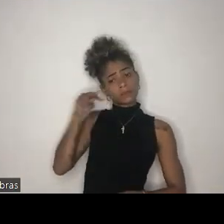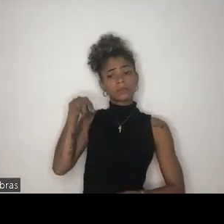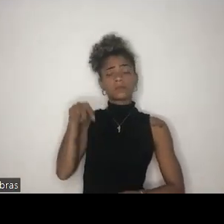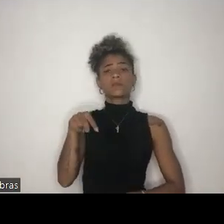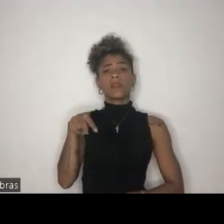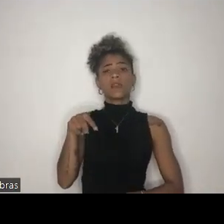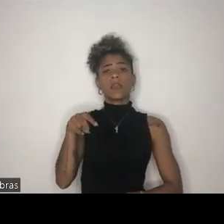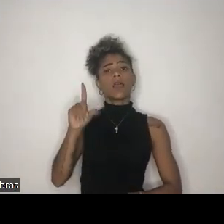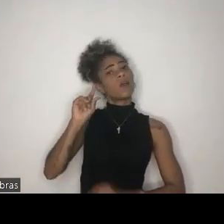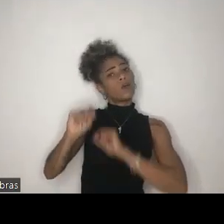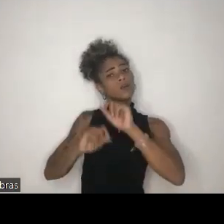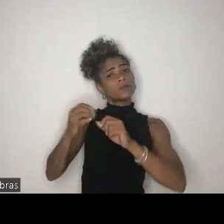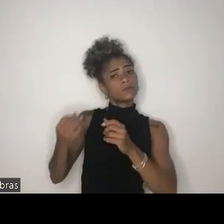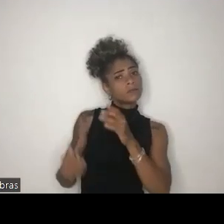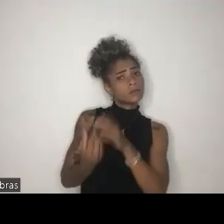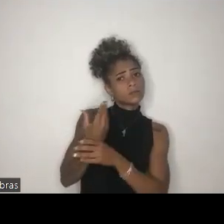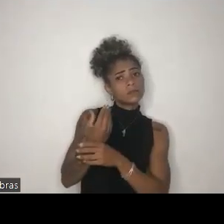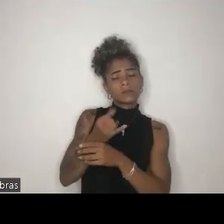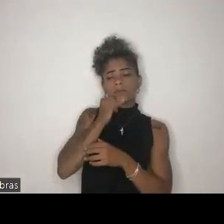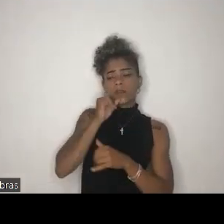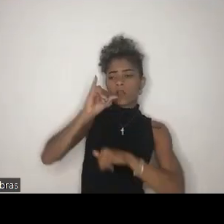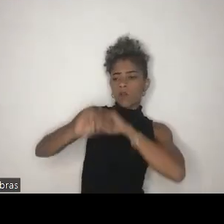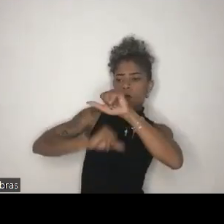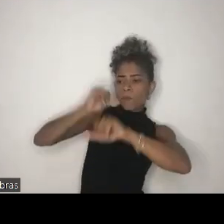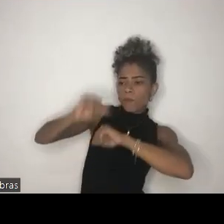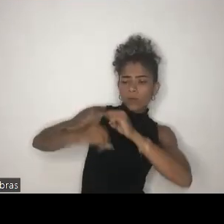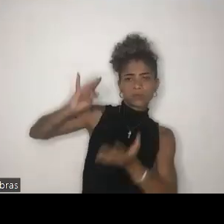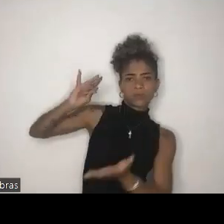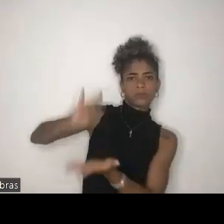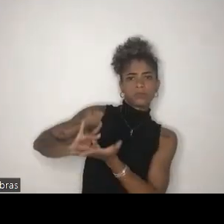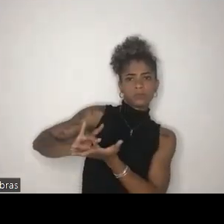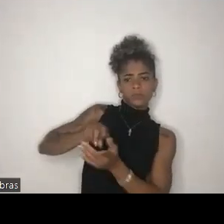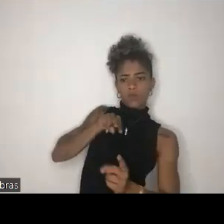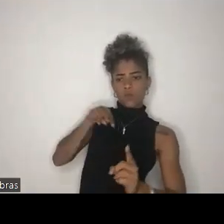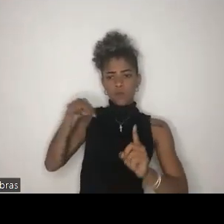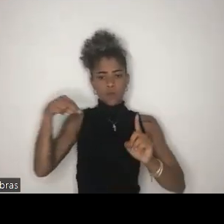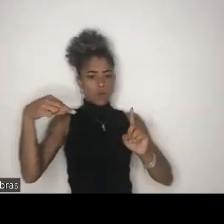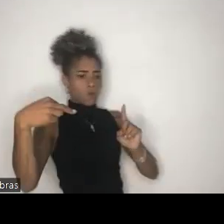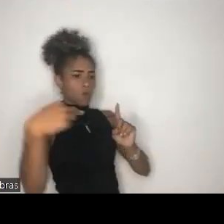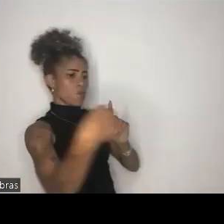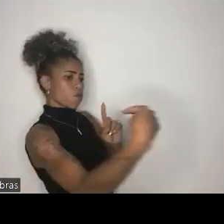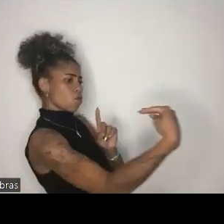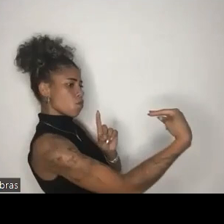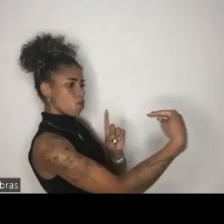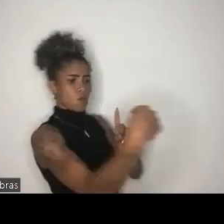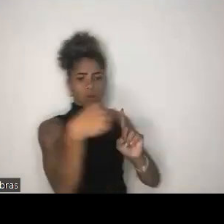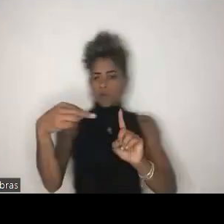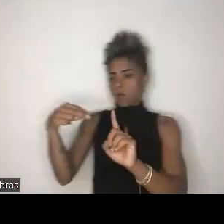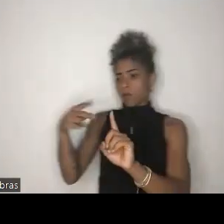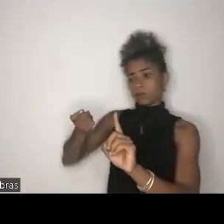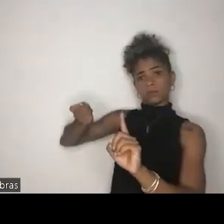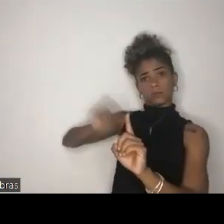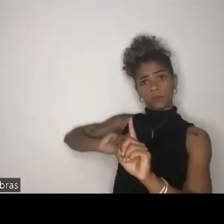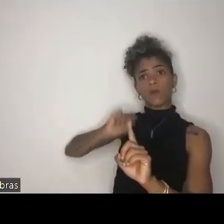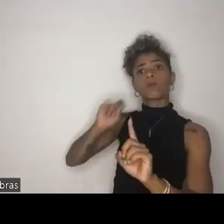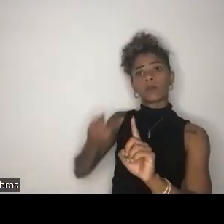multiplicam a especialidade da realidade e essa multiplicação ela permite da gente